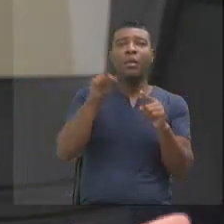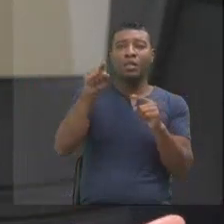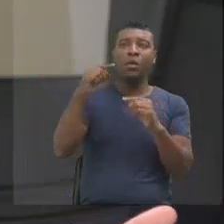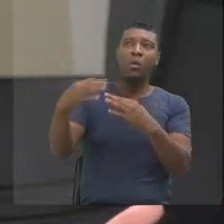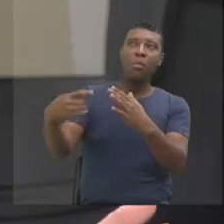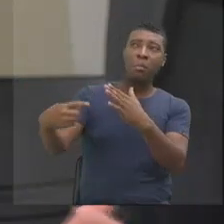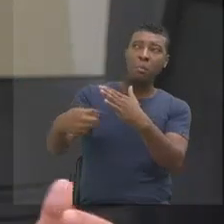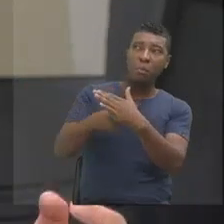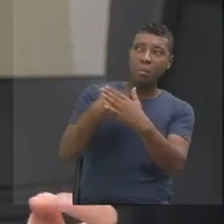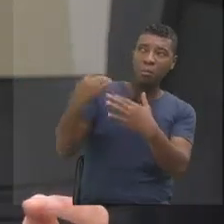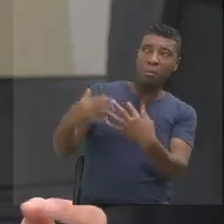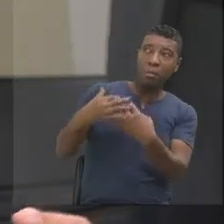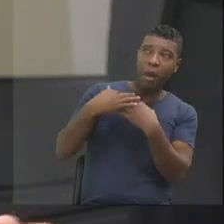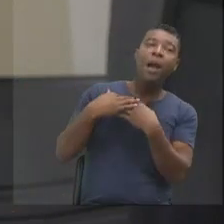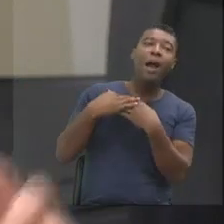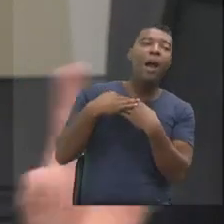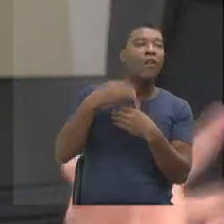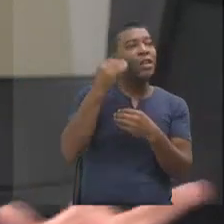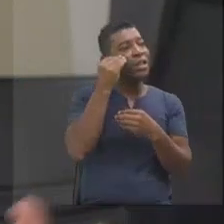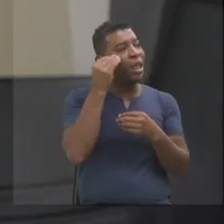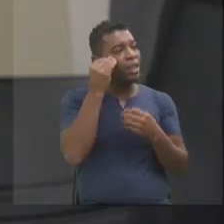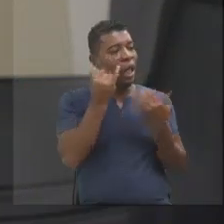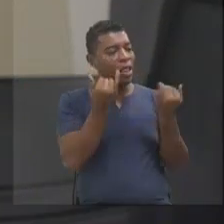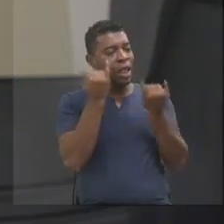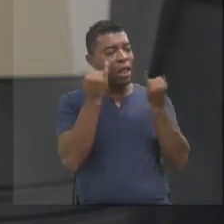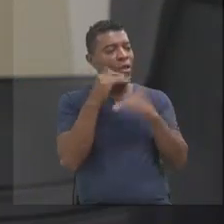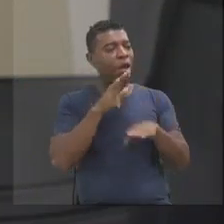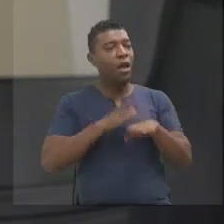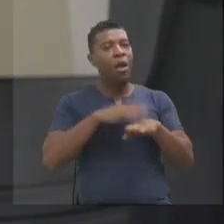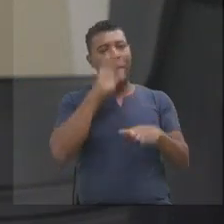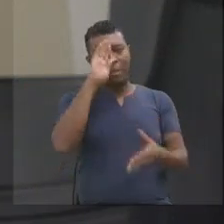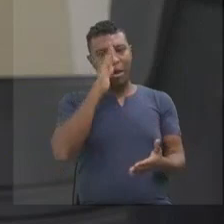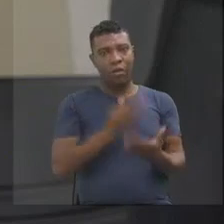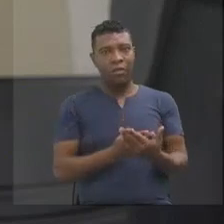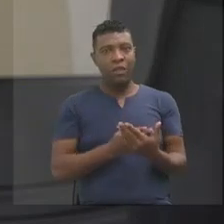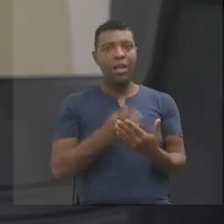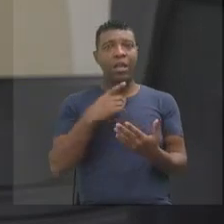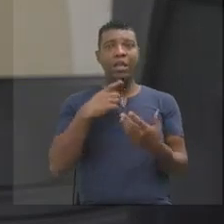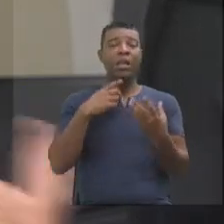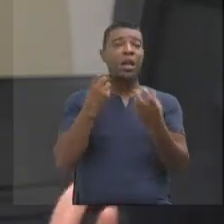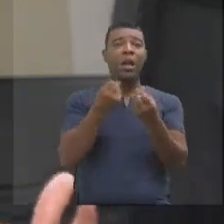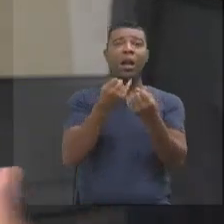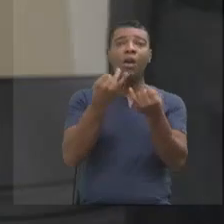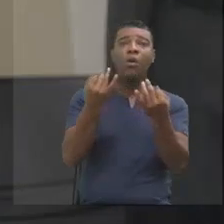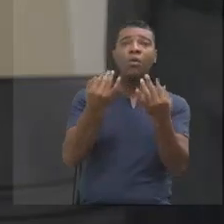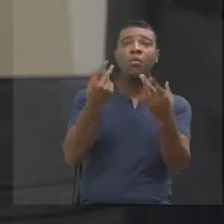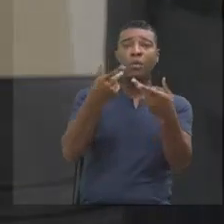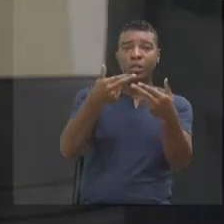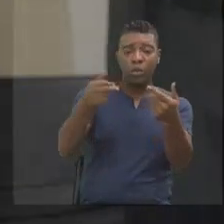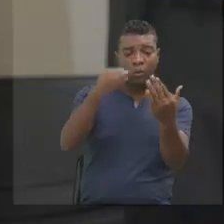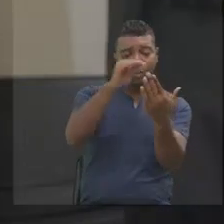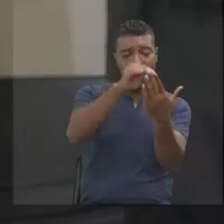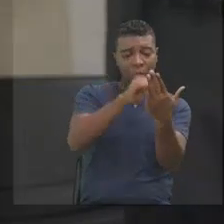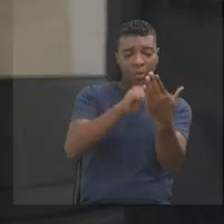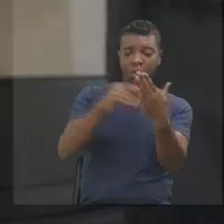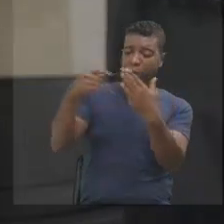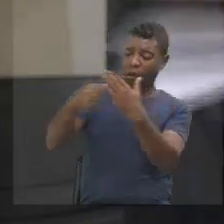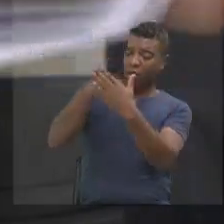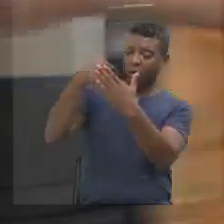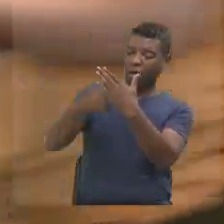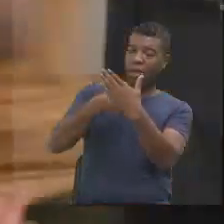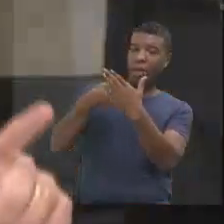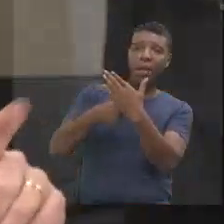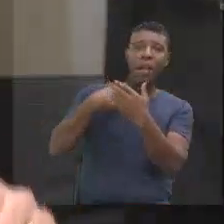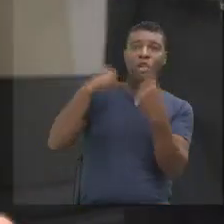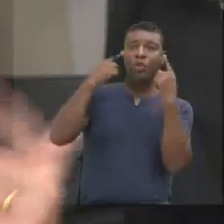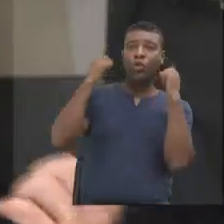ter esse dado Com mais confiança tem alguns pormenores que o senhor colocou aí que eu não vou saber responder agora de prontidão mas é importante dizer